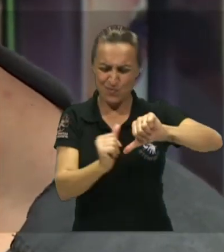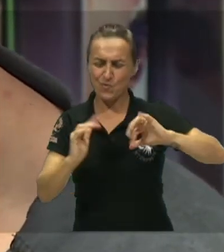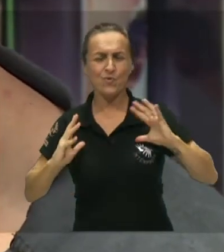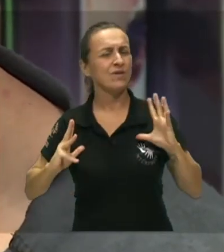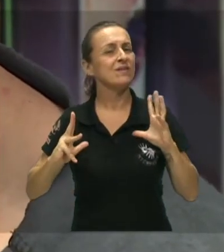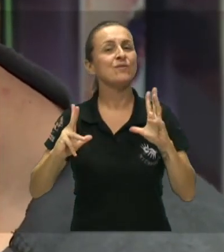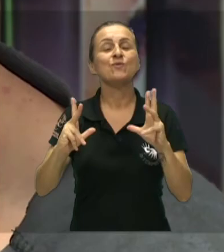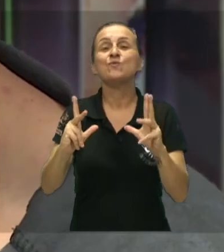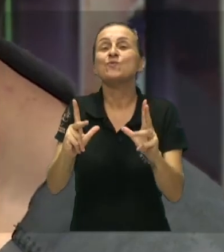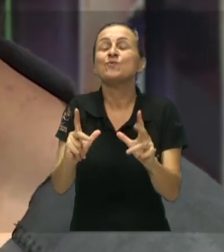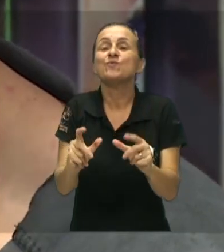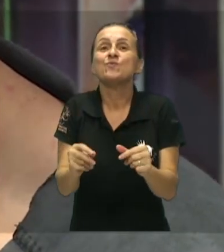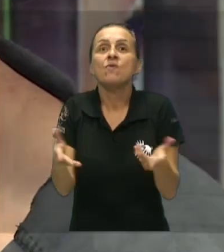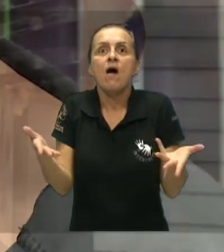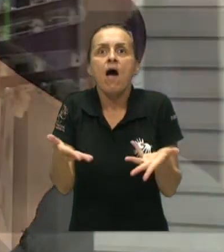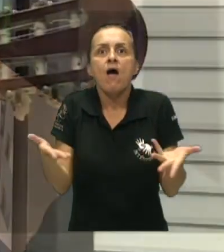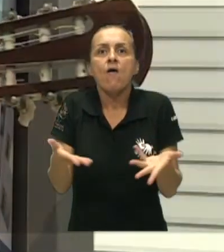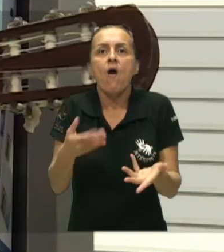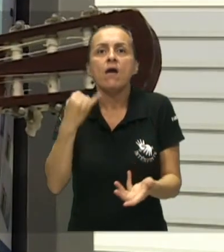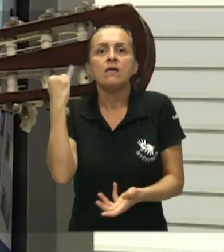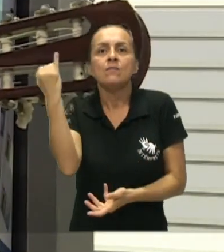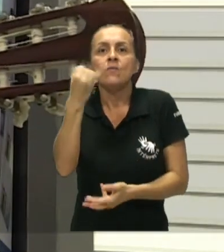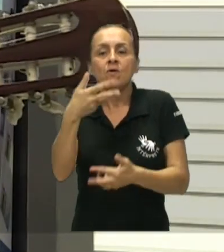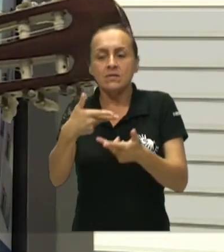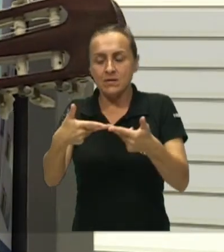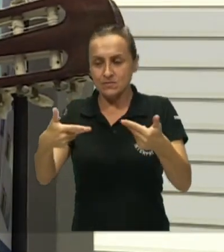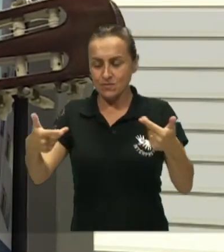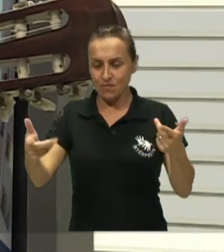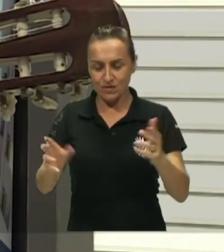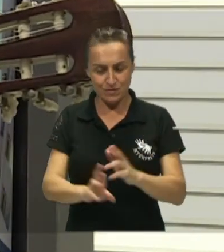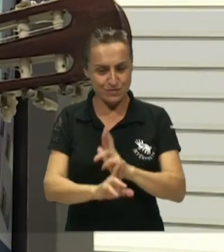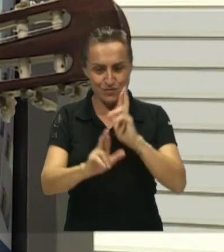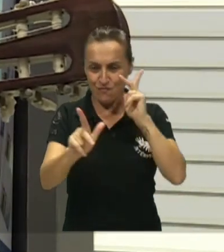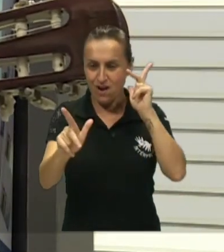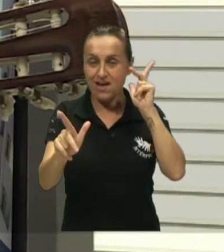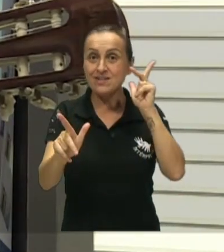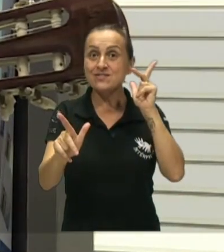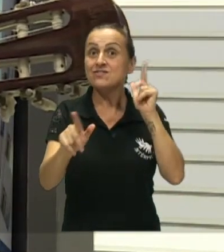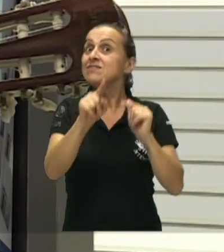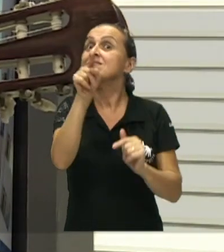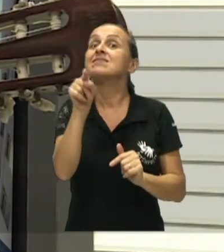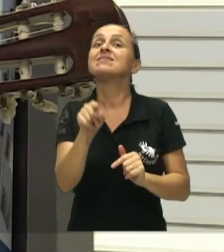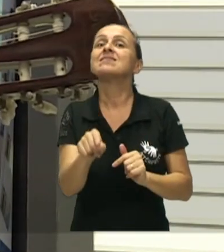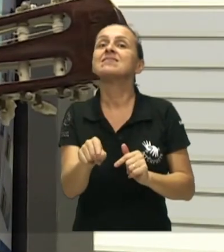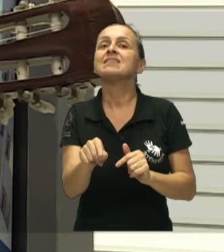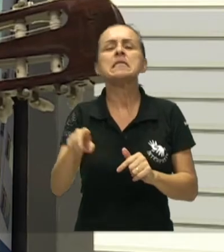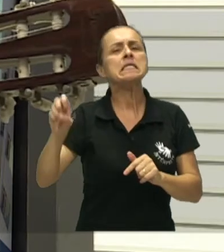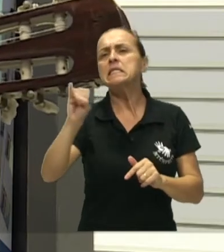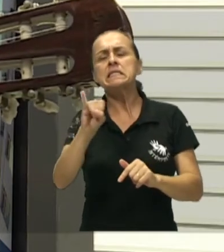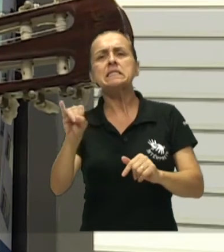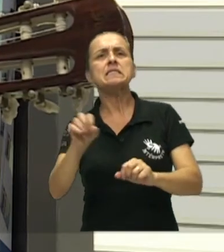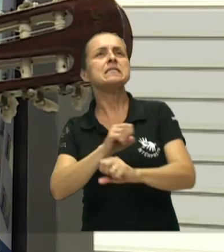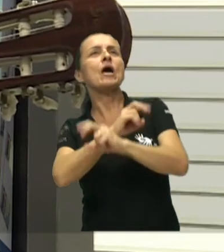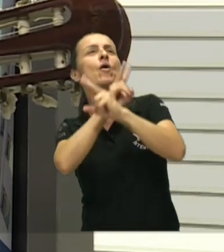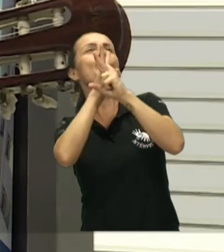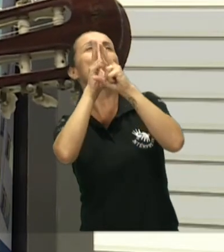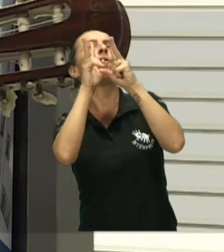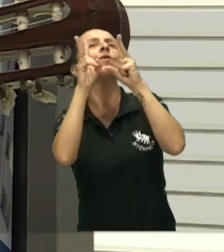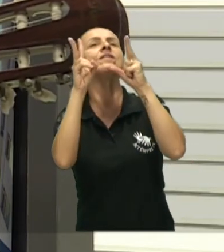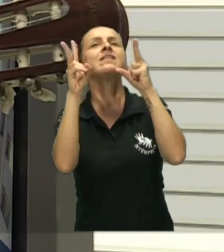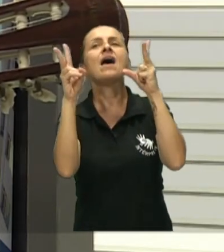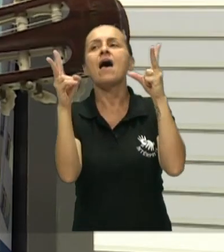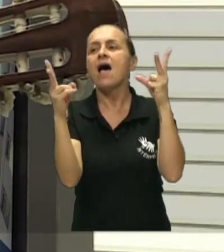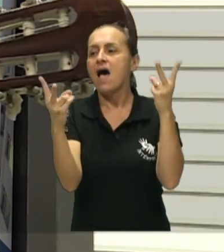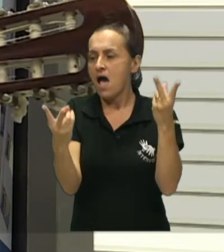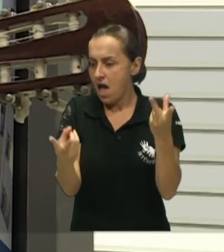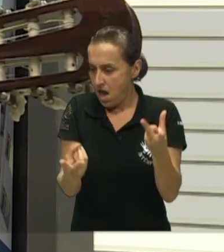teu capital, e se ao acordarmos vimos na televisão que perdemos